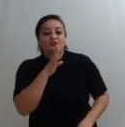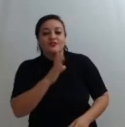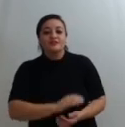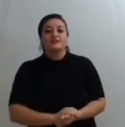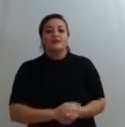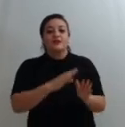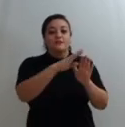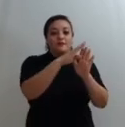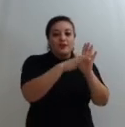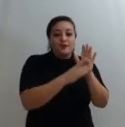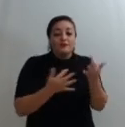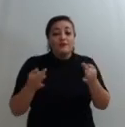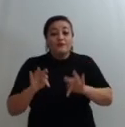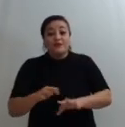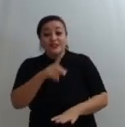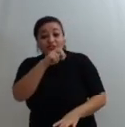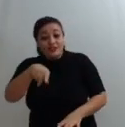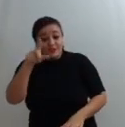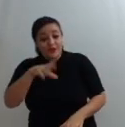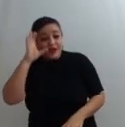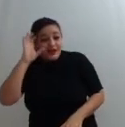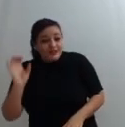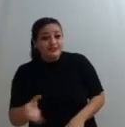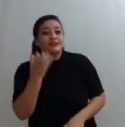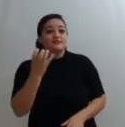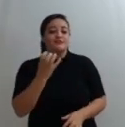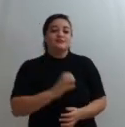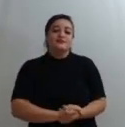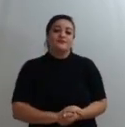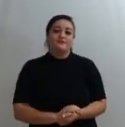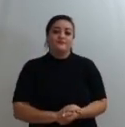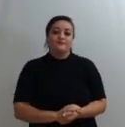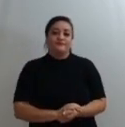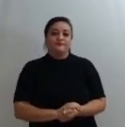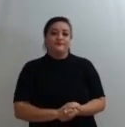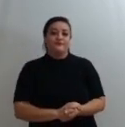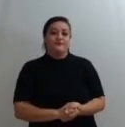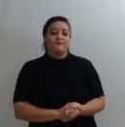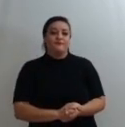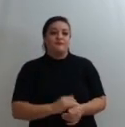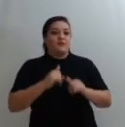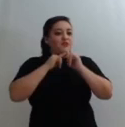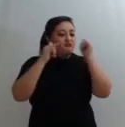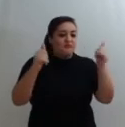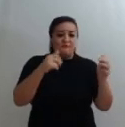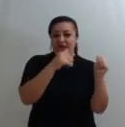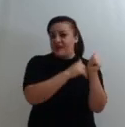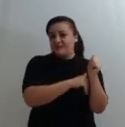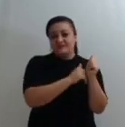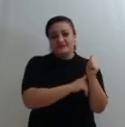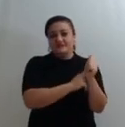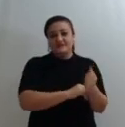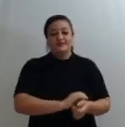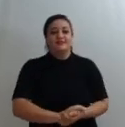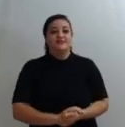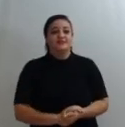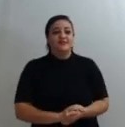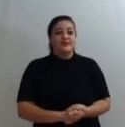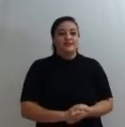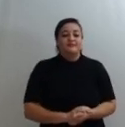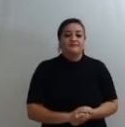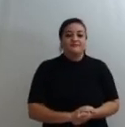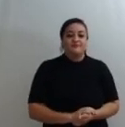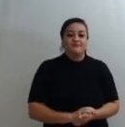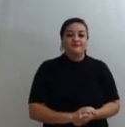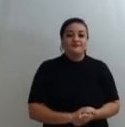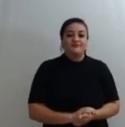de anular a decisão que determinou a intimação do paciente para o fornecimento de senha de acesso a dispositivos eletrônicos apreendidos na ordem de